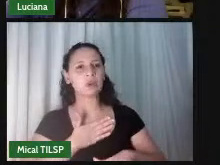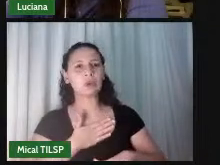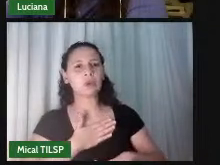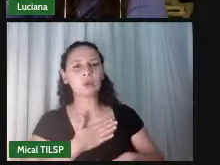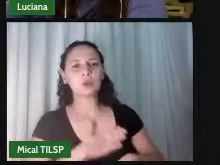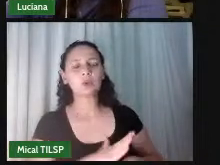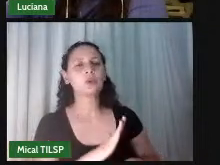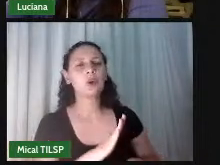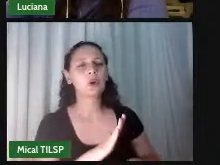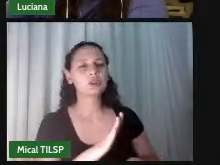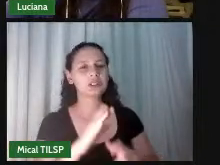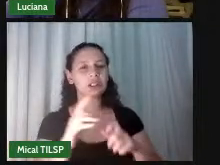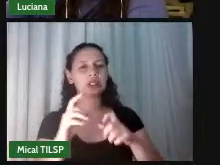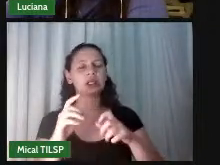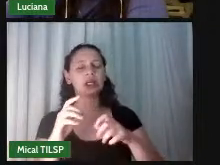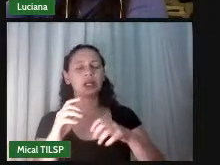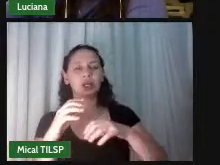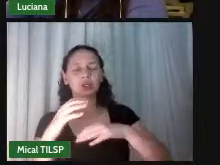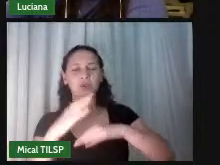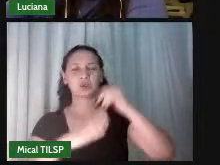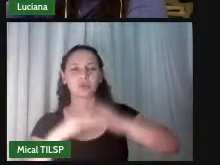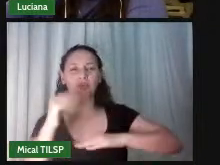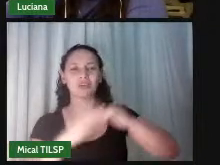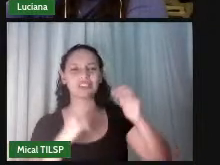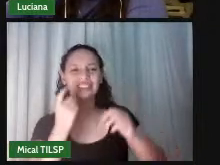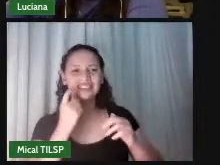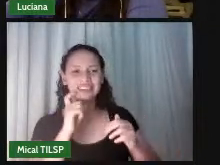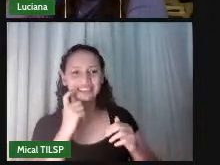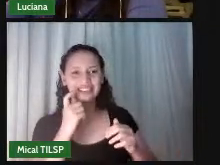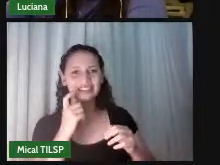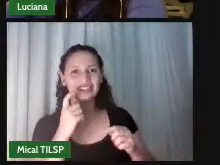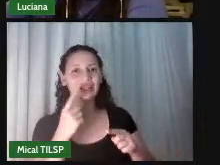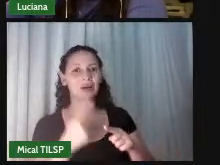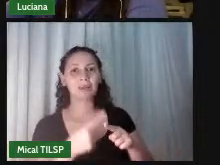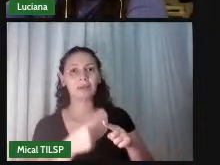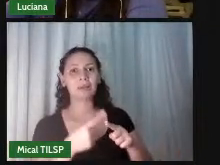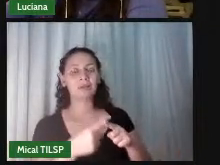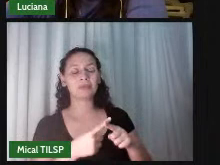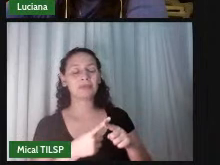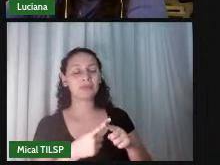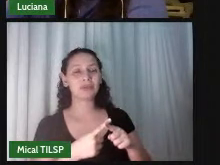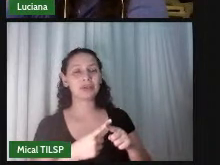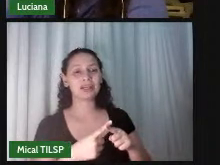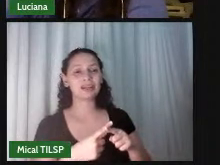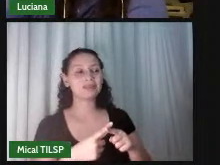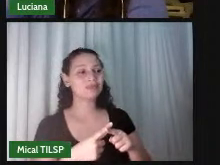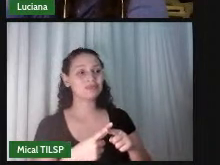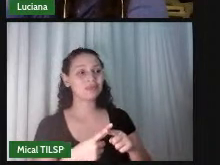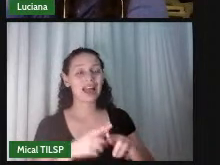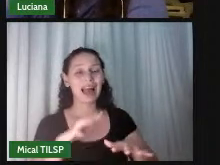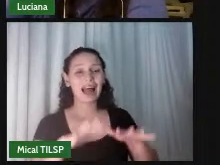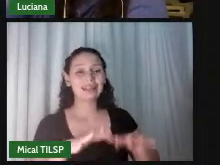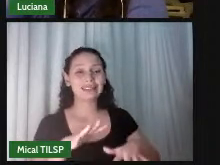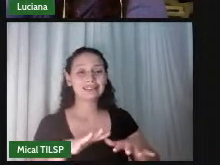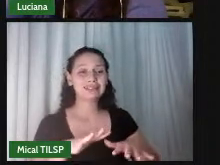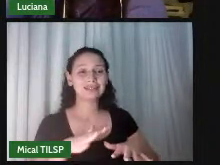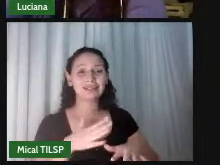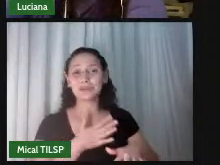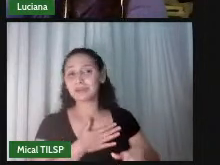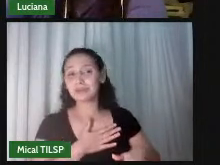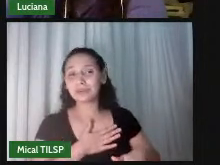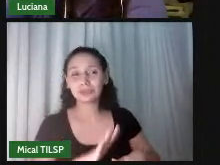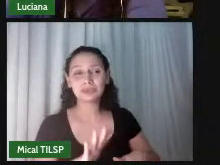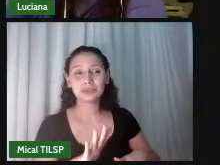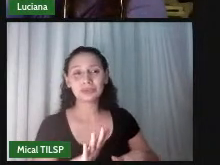criam uma expectativa. Eles criam uma expectativa muito grande de certos tratamentos, né? Principalmente esses tratamentos grandes e tudo mais. Então, às